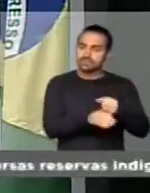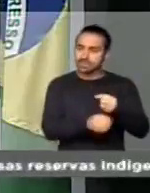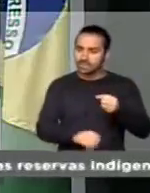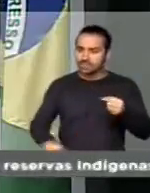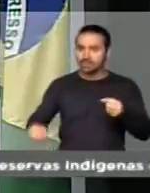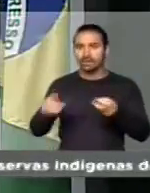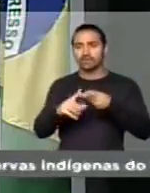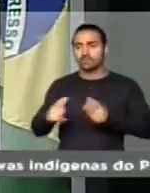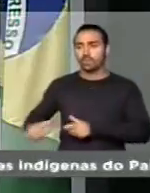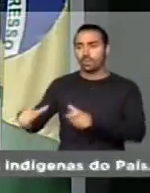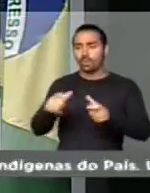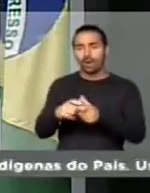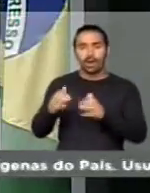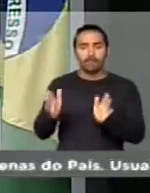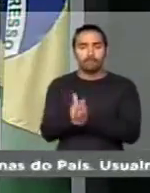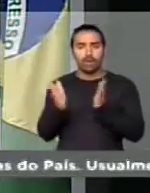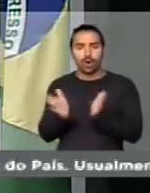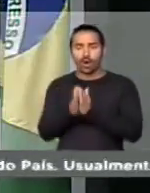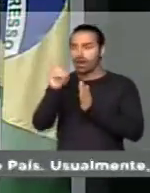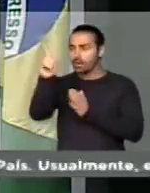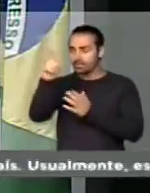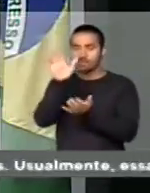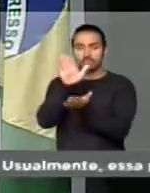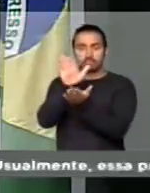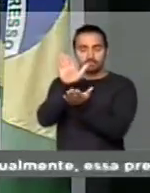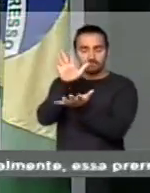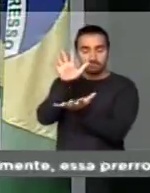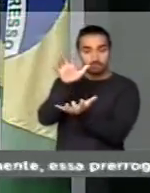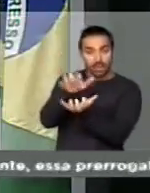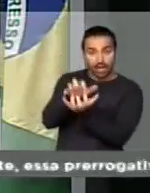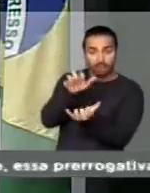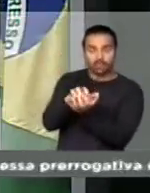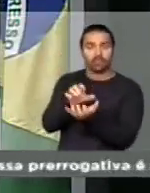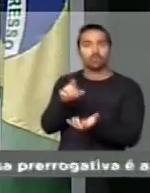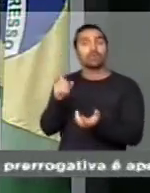das áreas carentes de Pernambuco e da cidade do Recife, para que aí sim